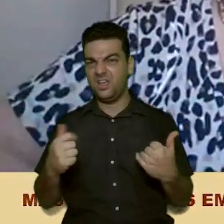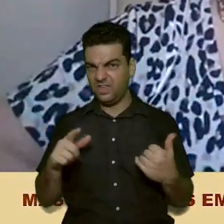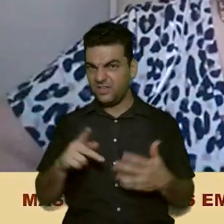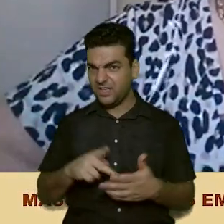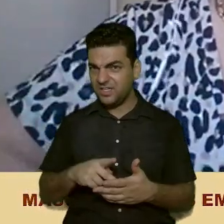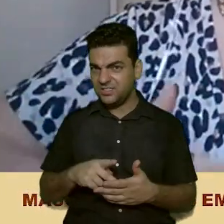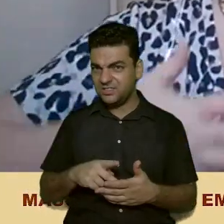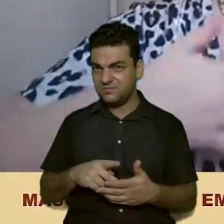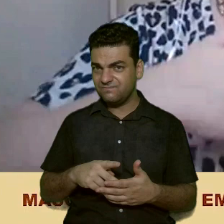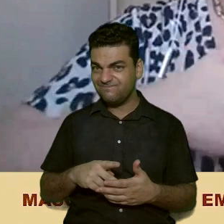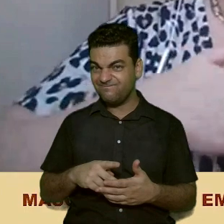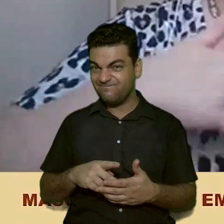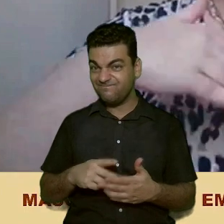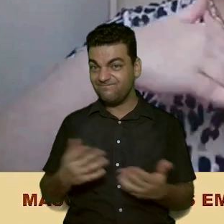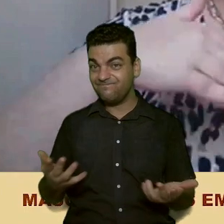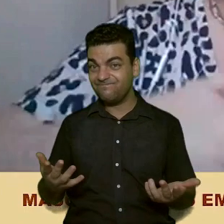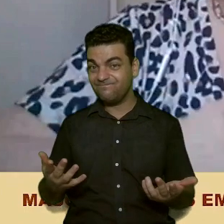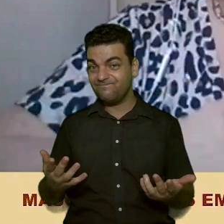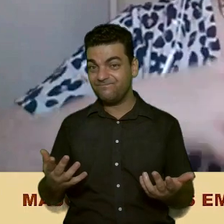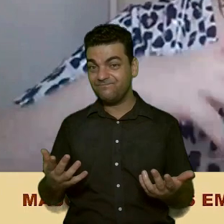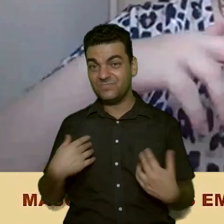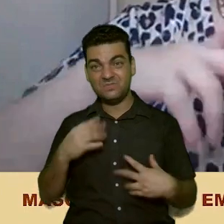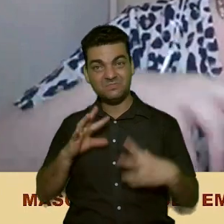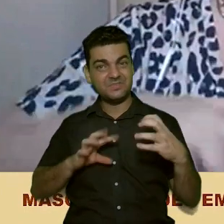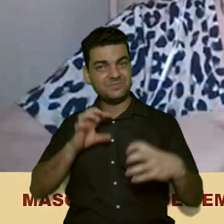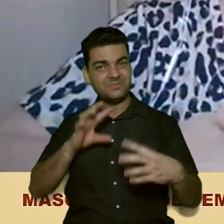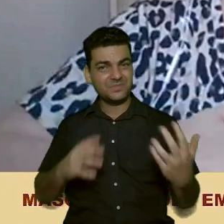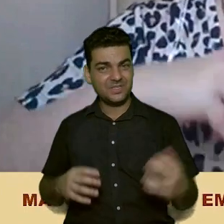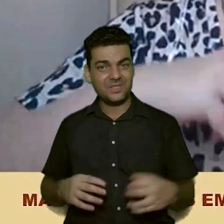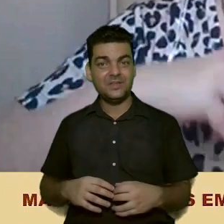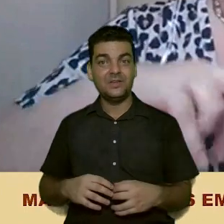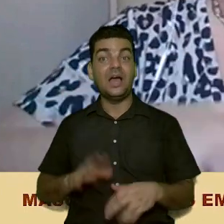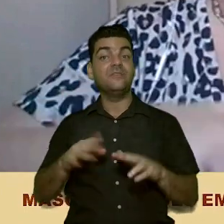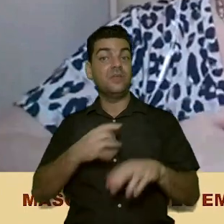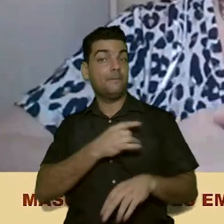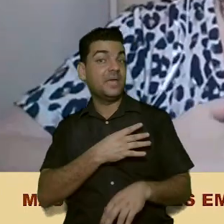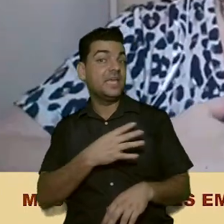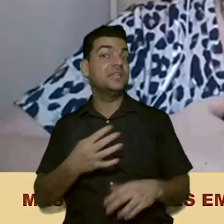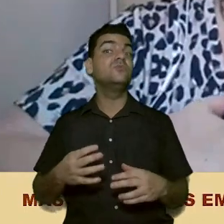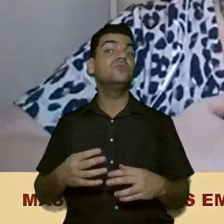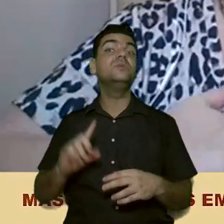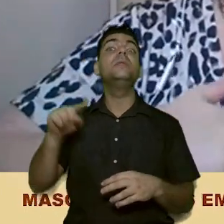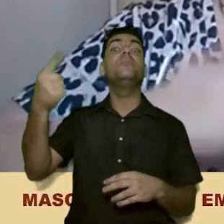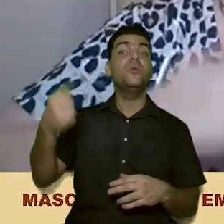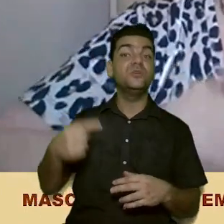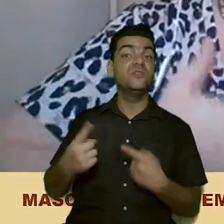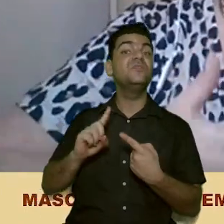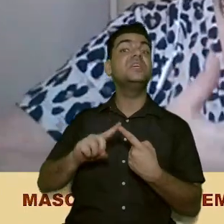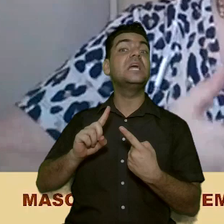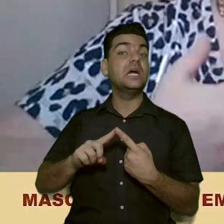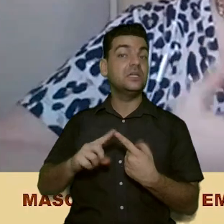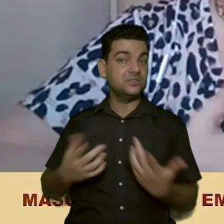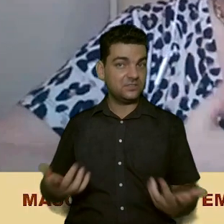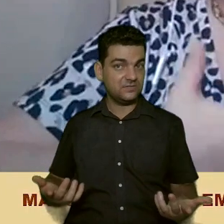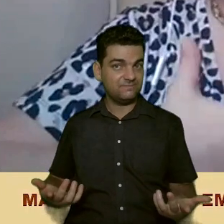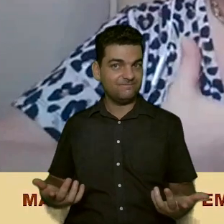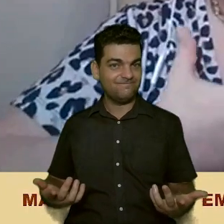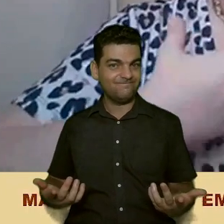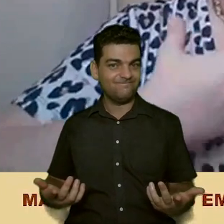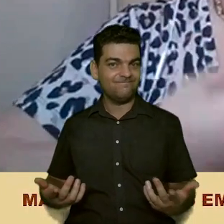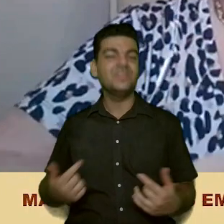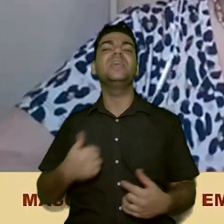verdade. Você está acuado, você ficou com medo, você ficou inseguro. É muito triste ver os